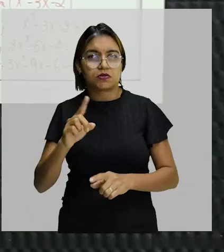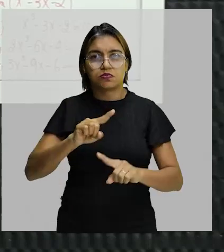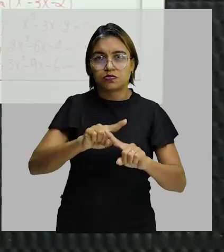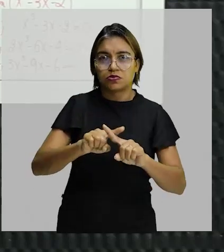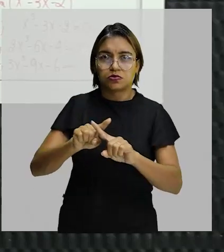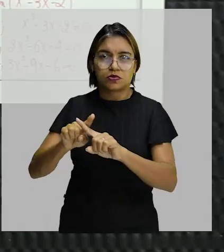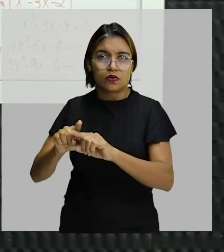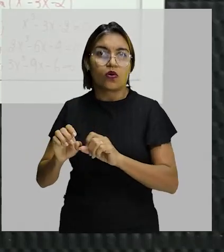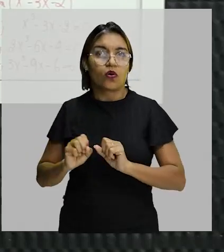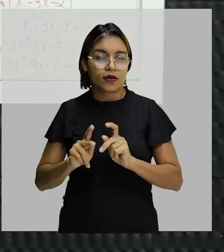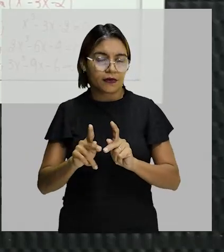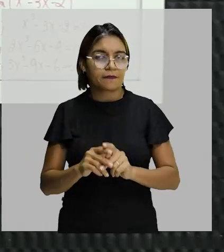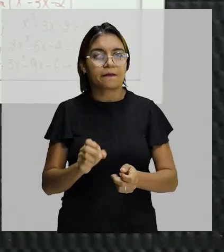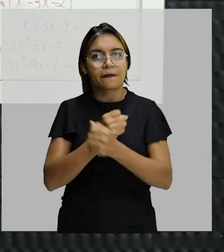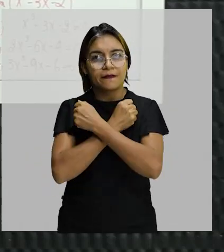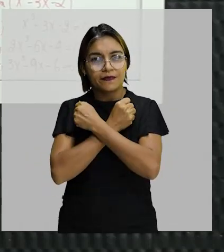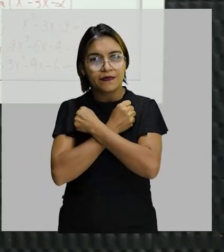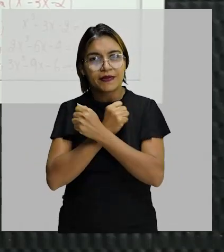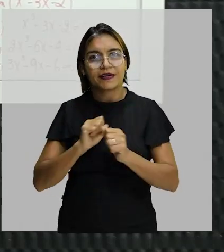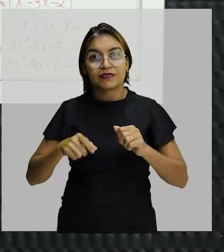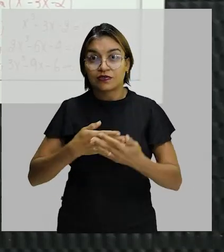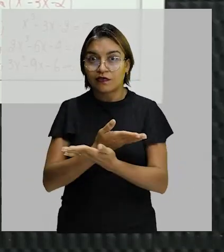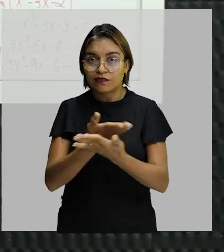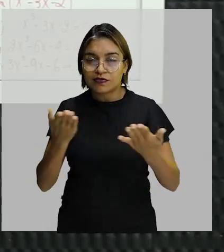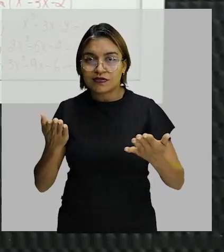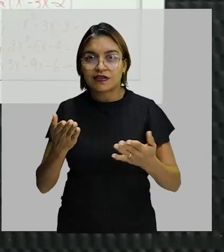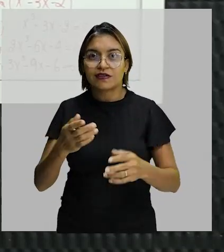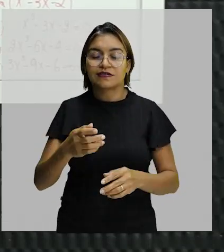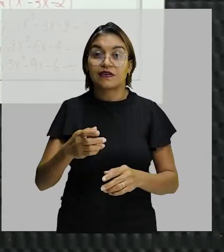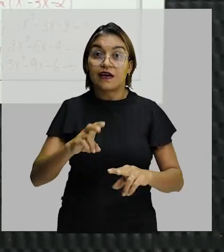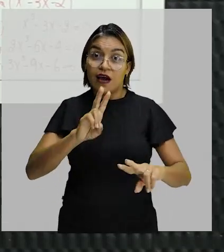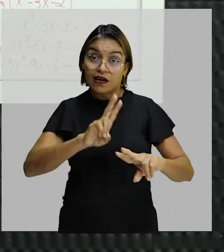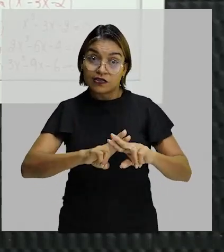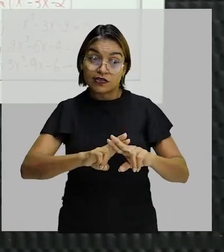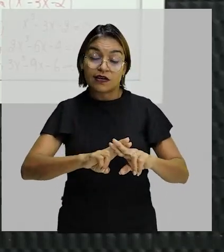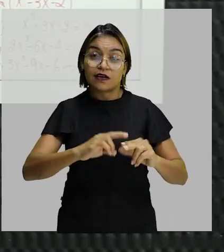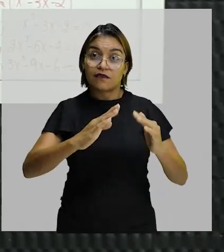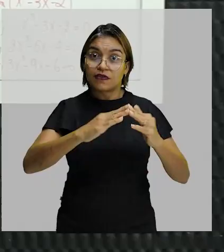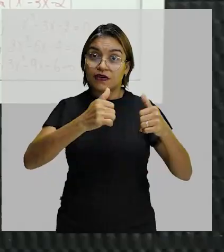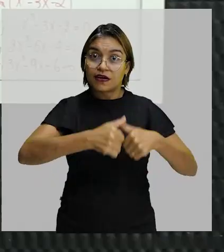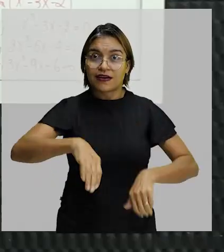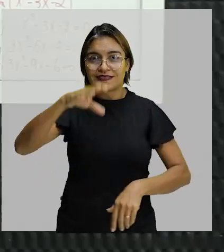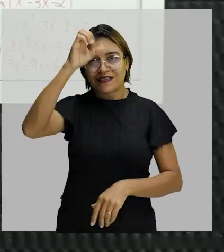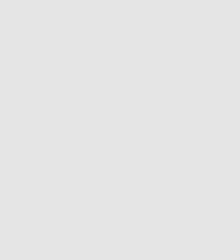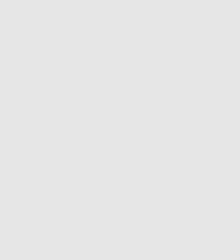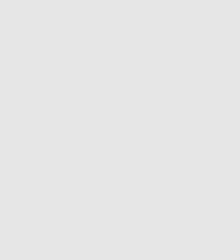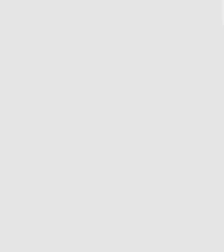4, beleza? Então um abraço a todos, já sabe, né? Hashtag fica em casa aprendendo.